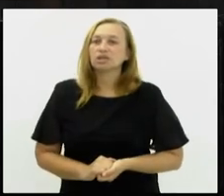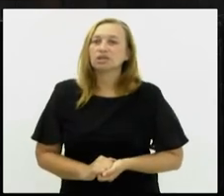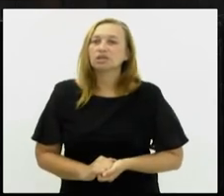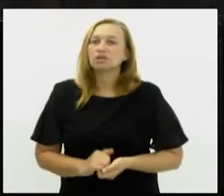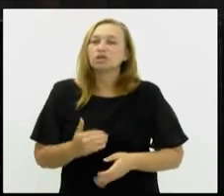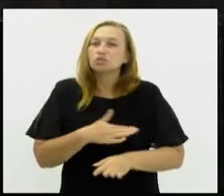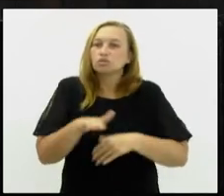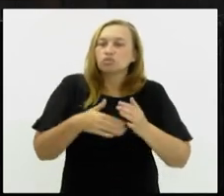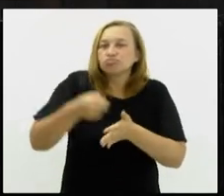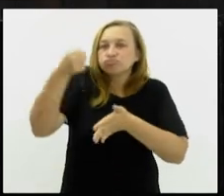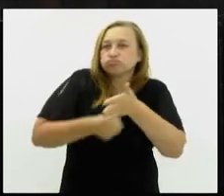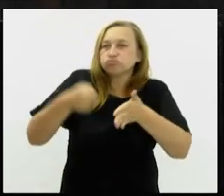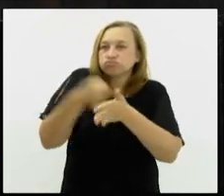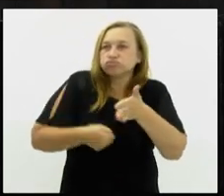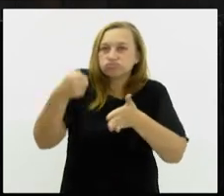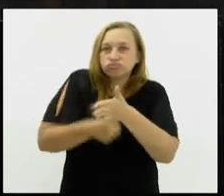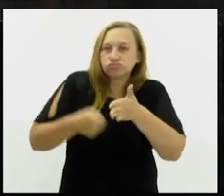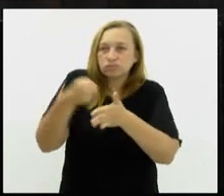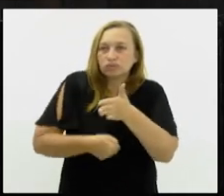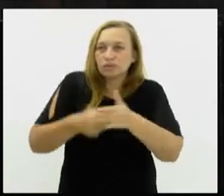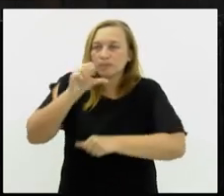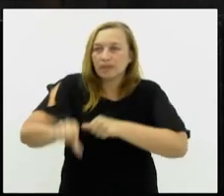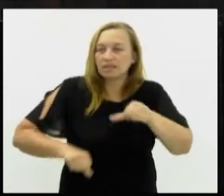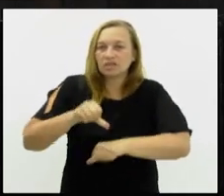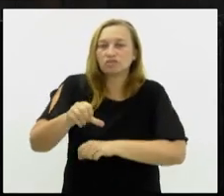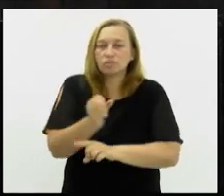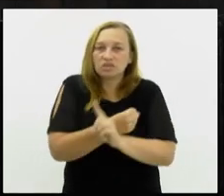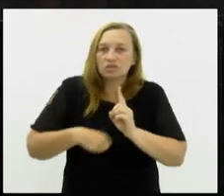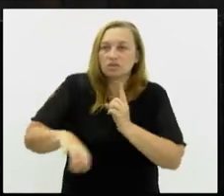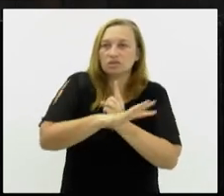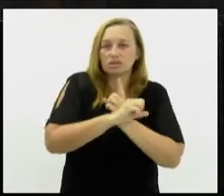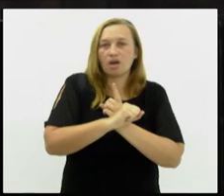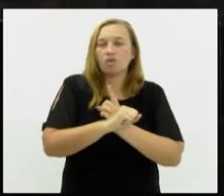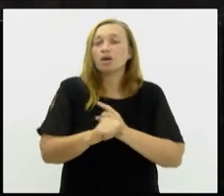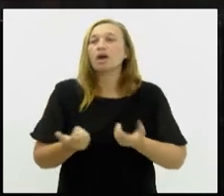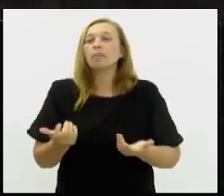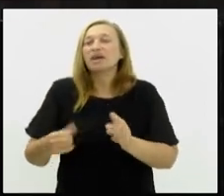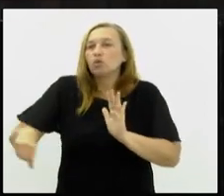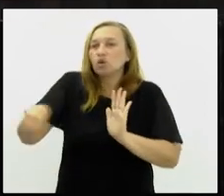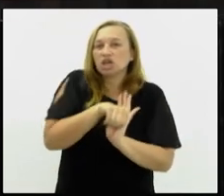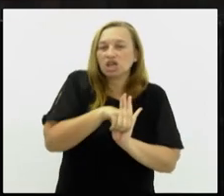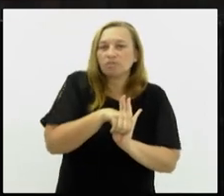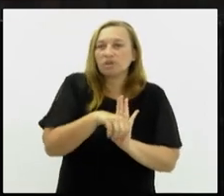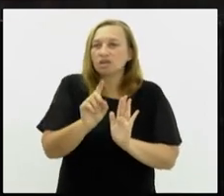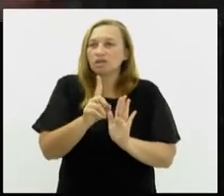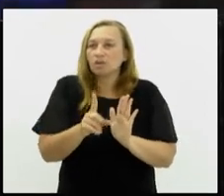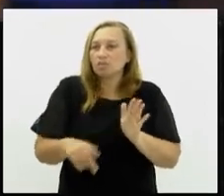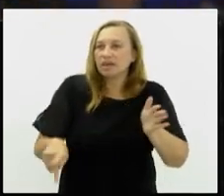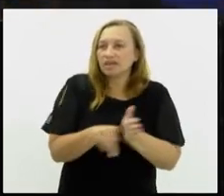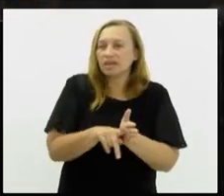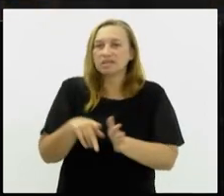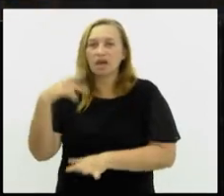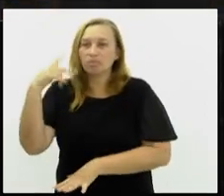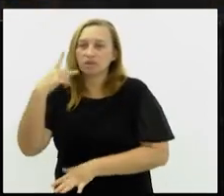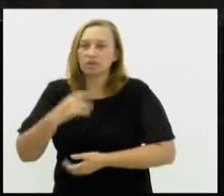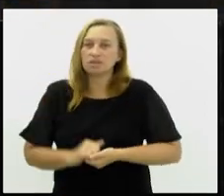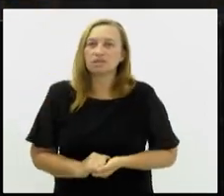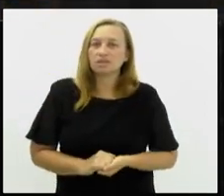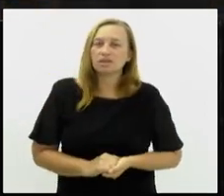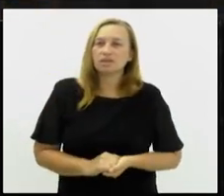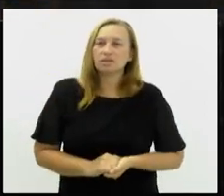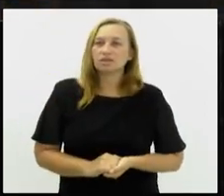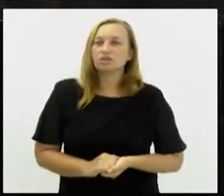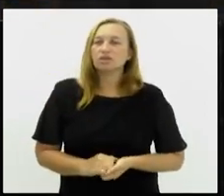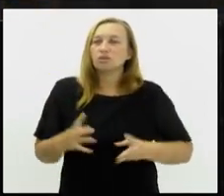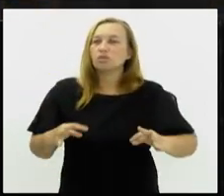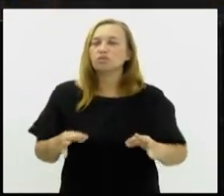que lutam exatamente para a transformação social, para que o crime não faça parte da política, para que, diante